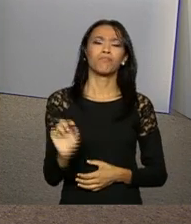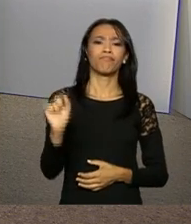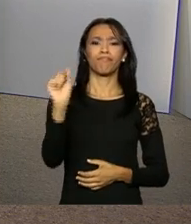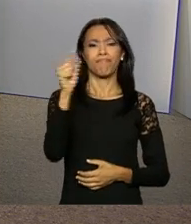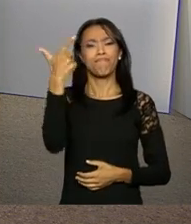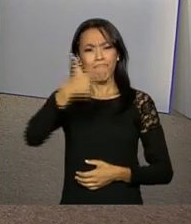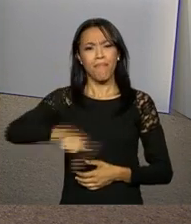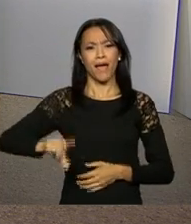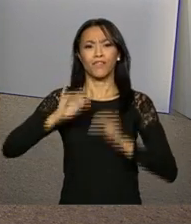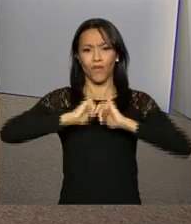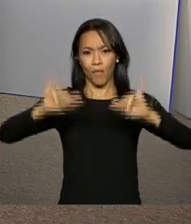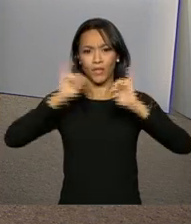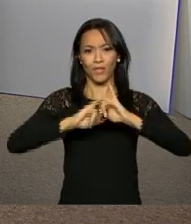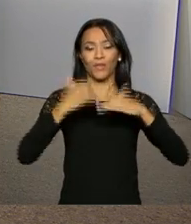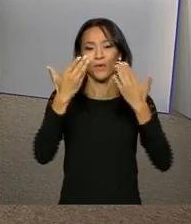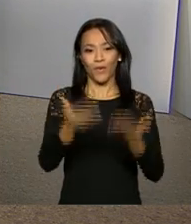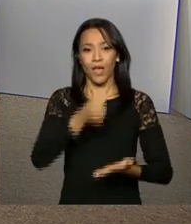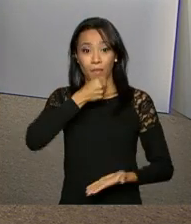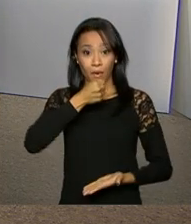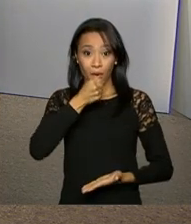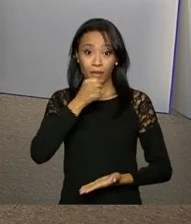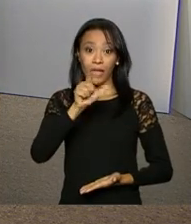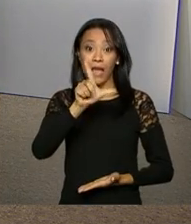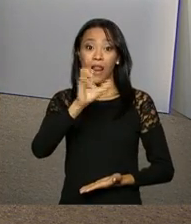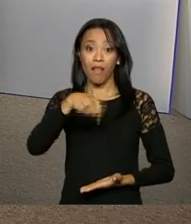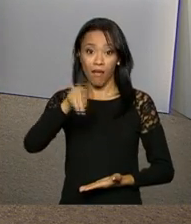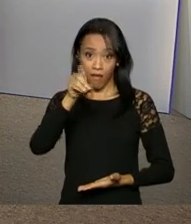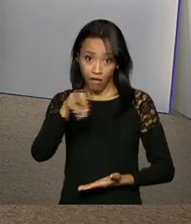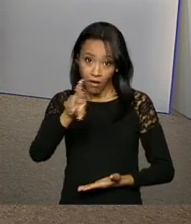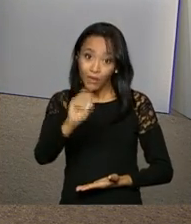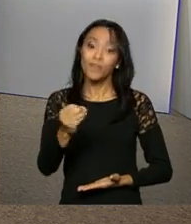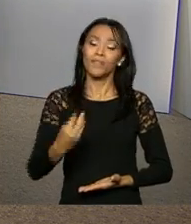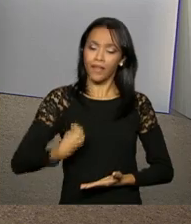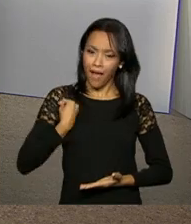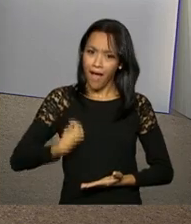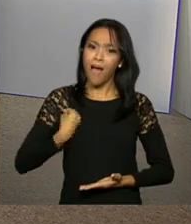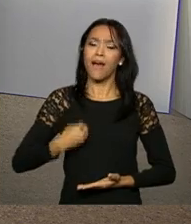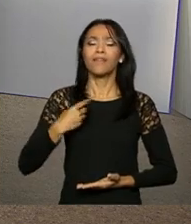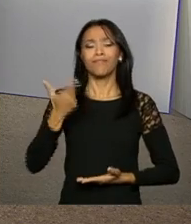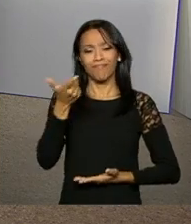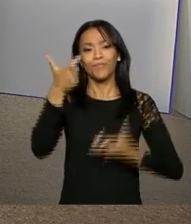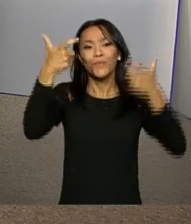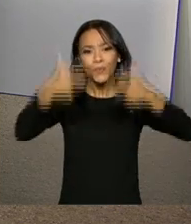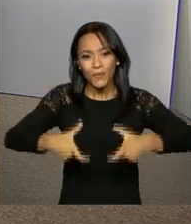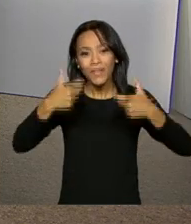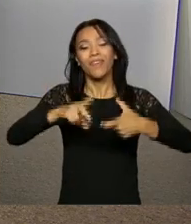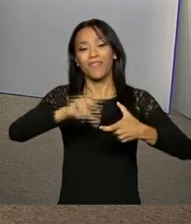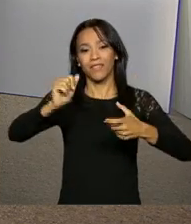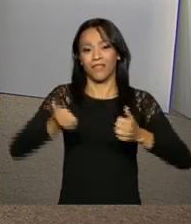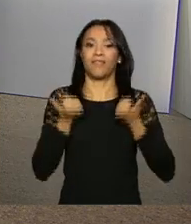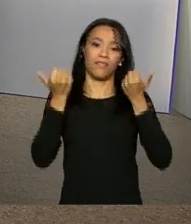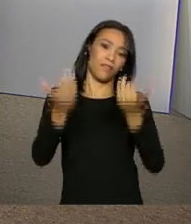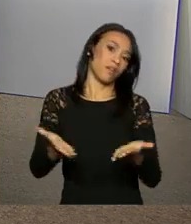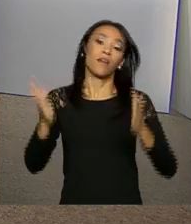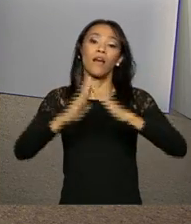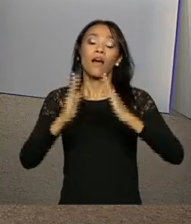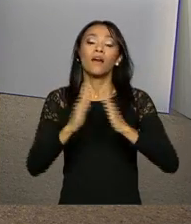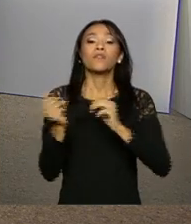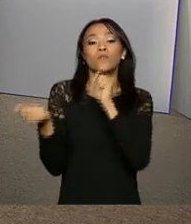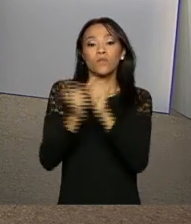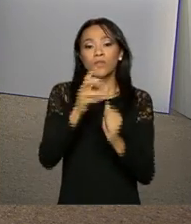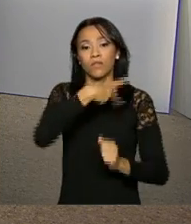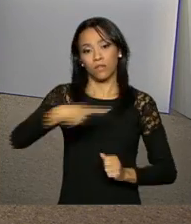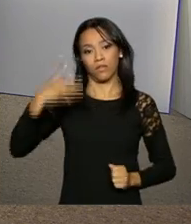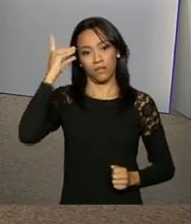tem mais informações agora com o repórter Leandro Alarcon, que está em um dos condomínios onde será feita a entrega com a presença da presidenta